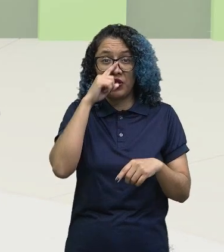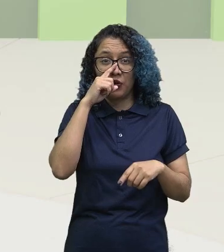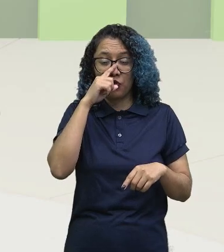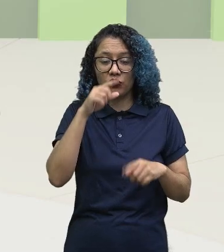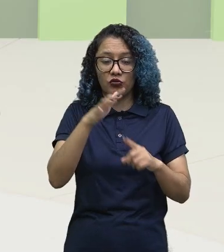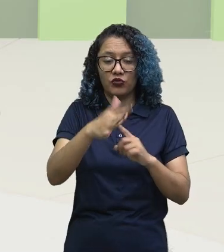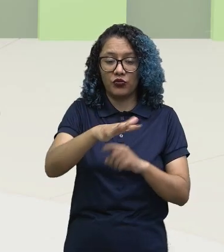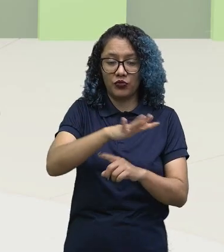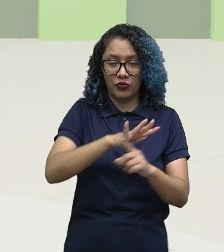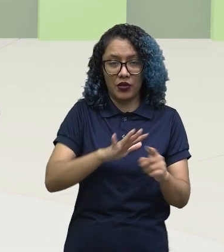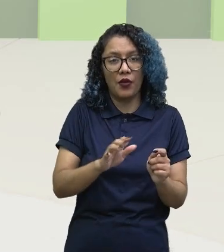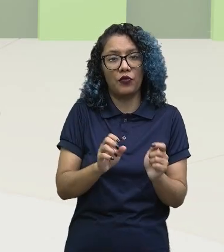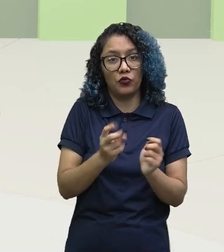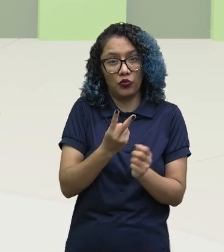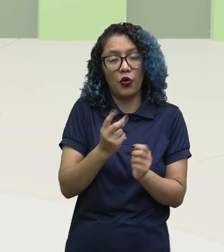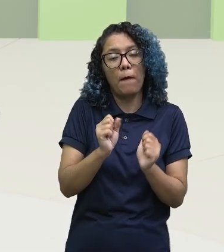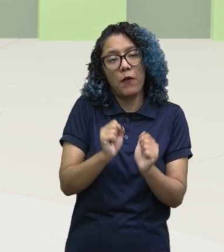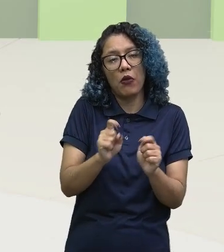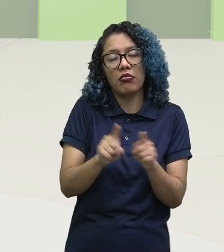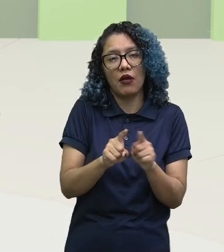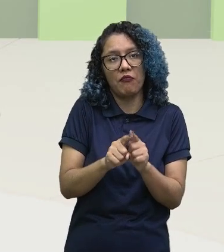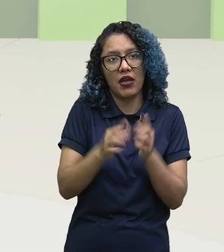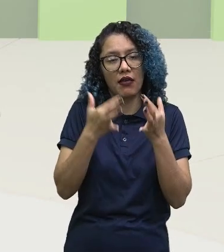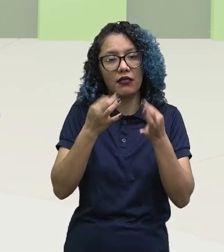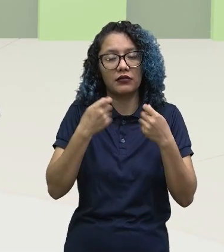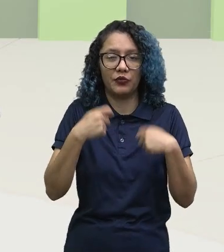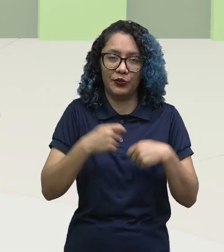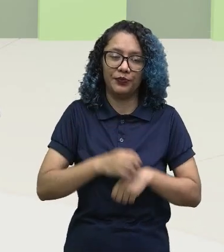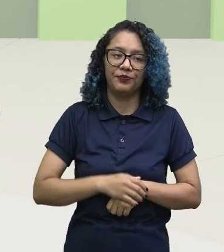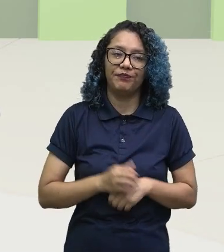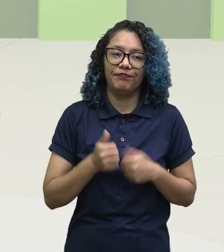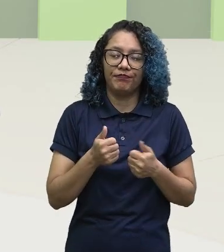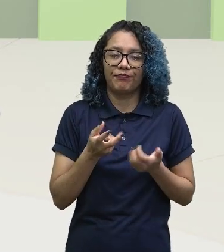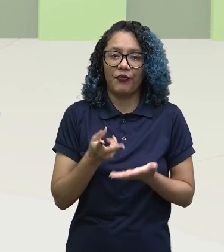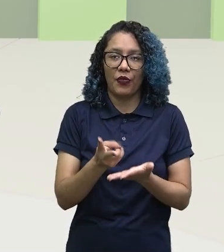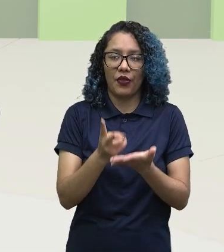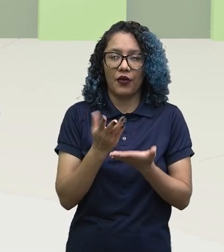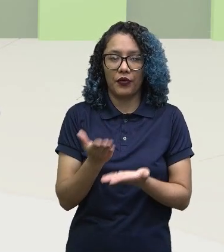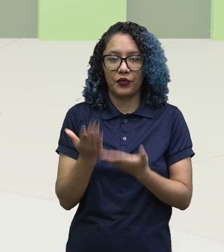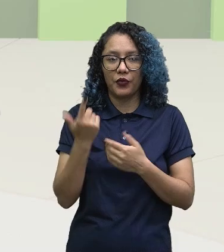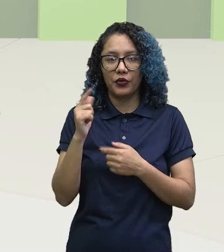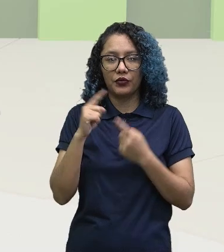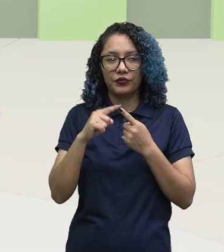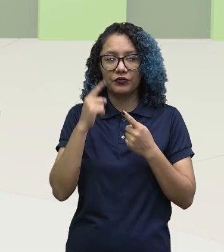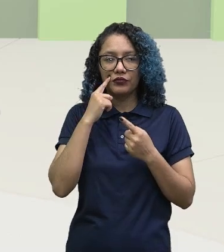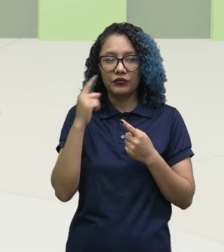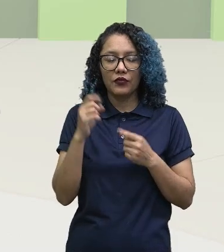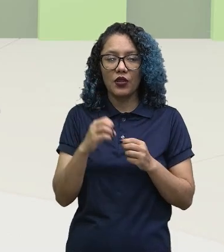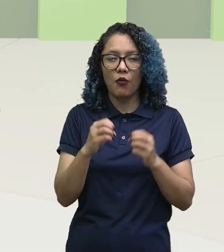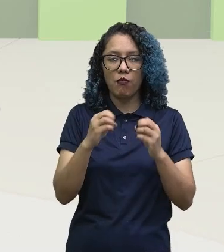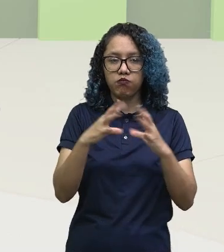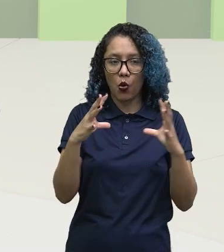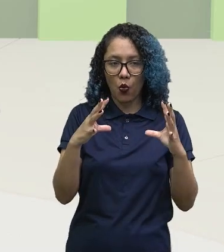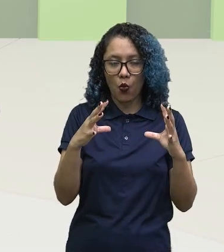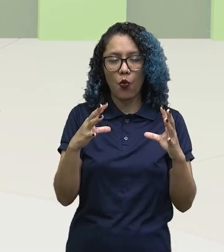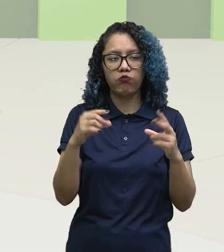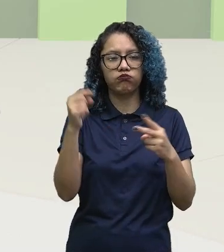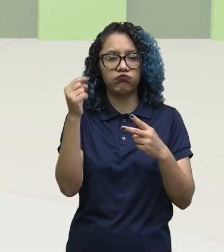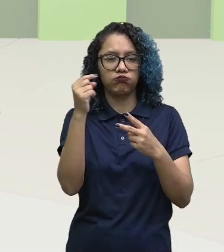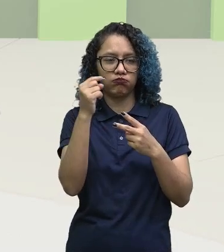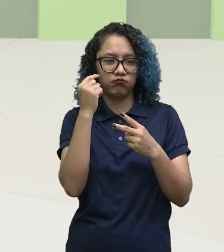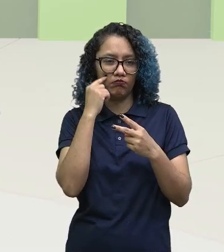tá? Então, é importante ficar atento a isso. Continuando. Nós temos aí também explosivo,